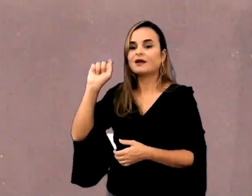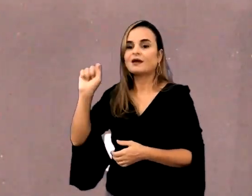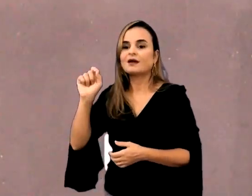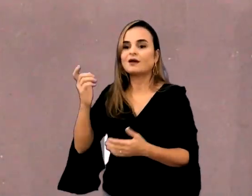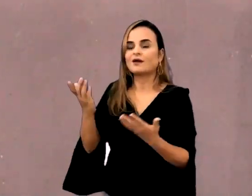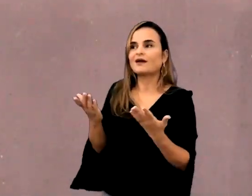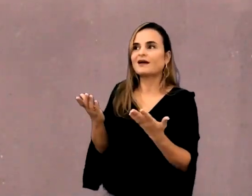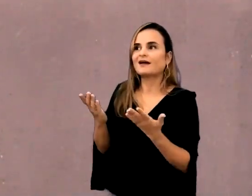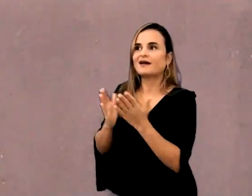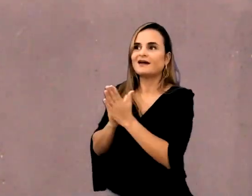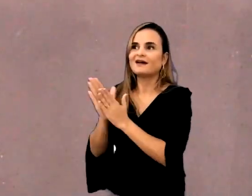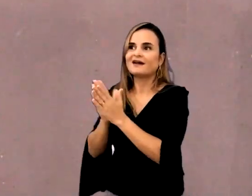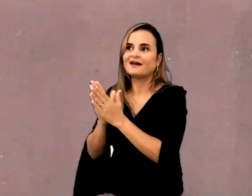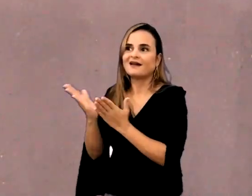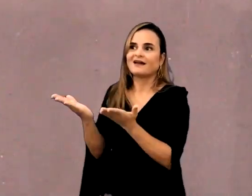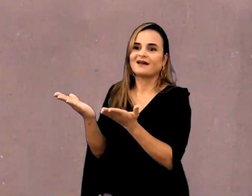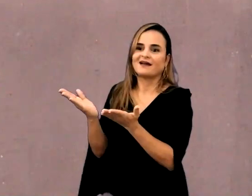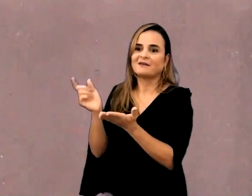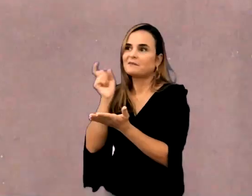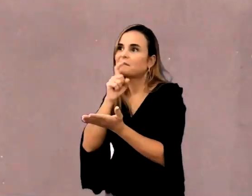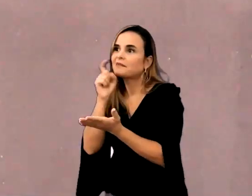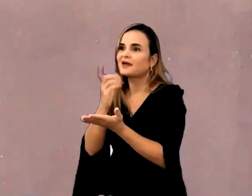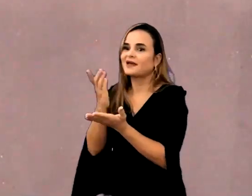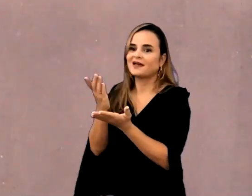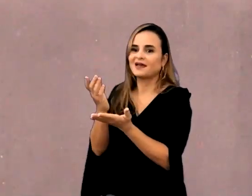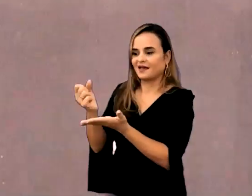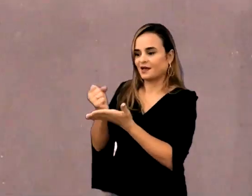errados, amizades erradas.